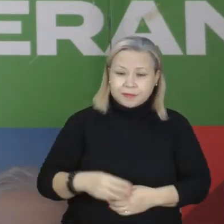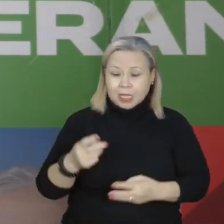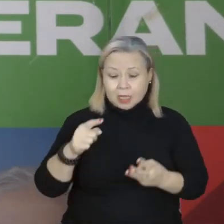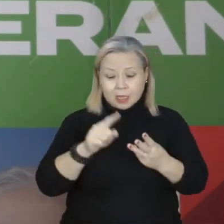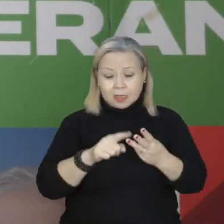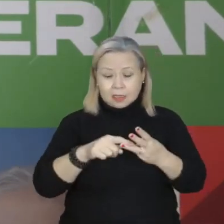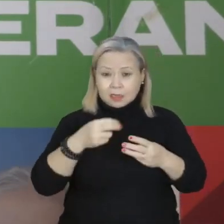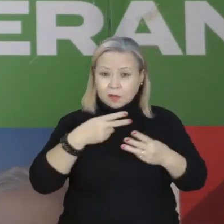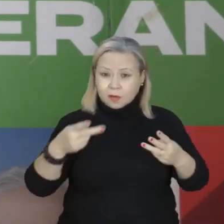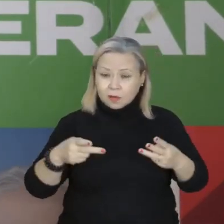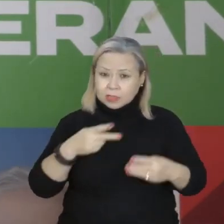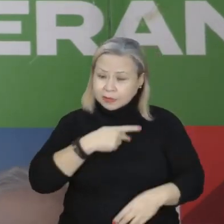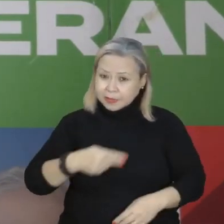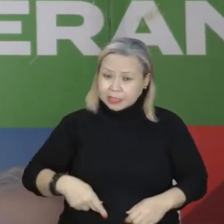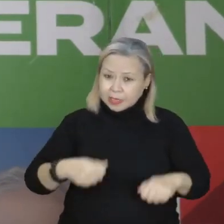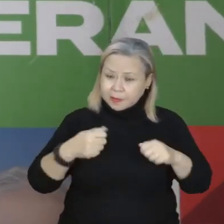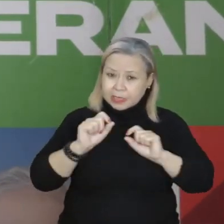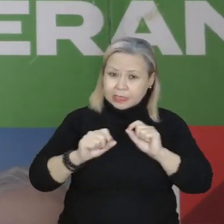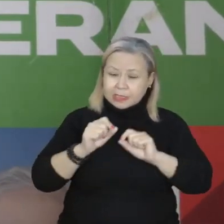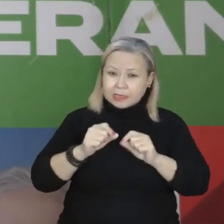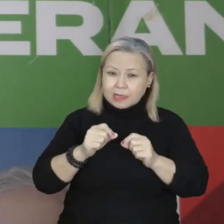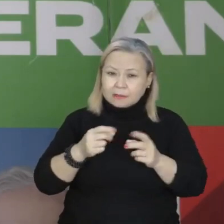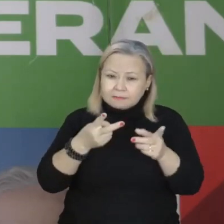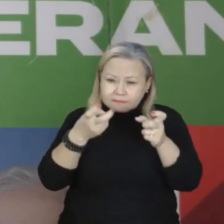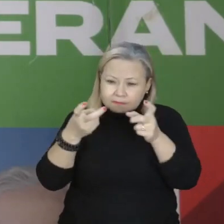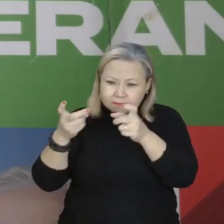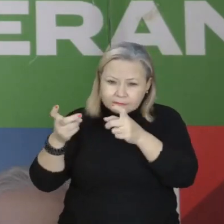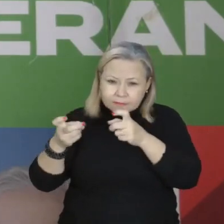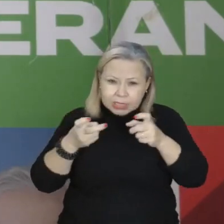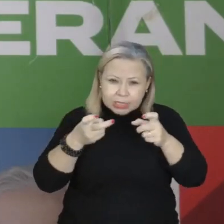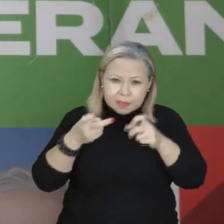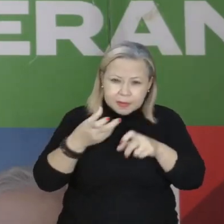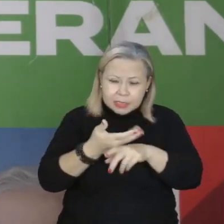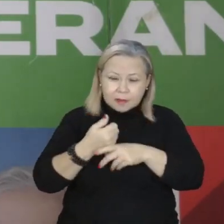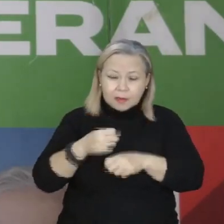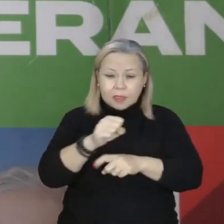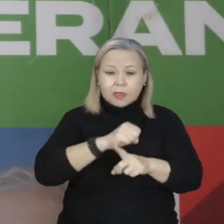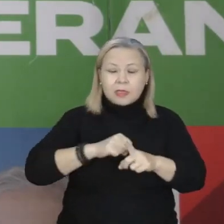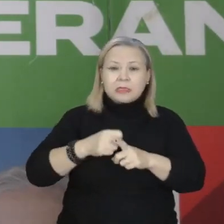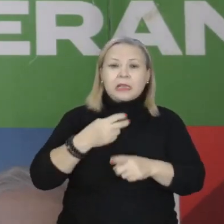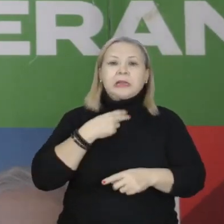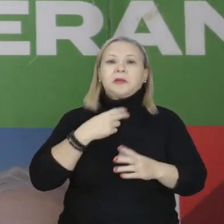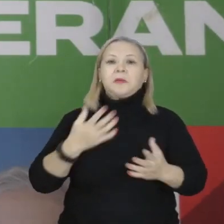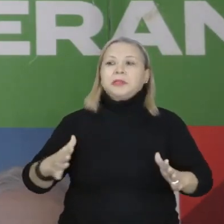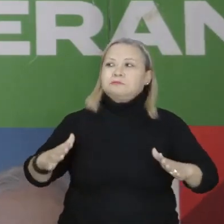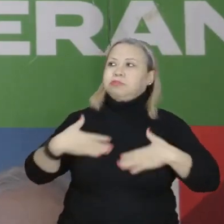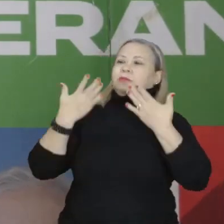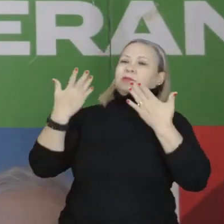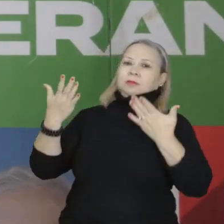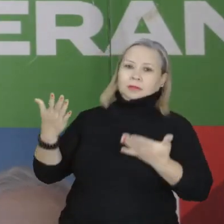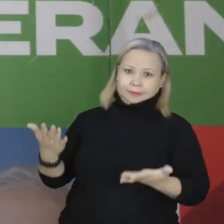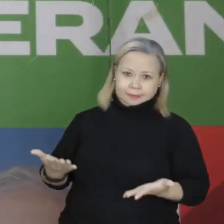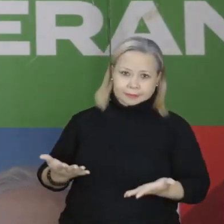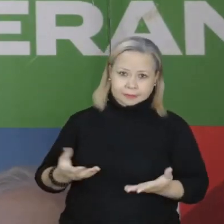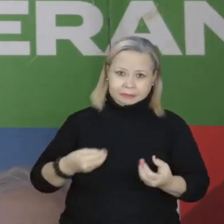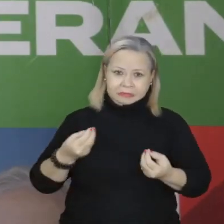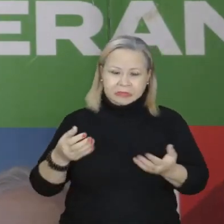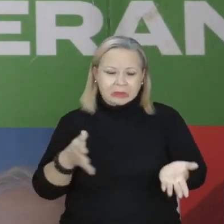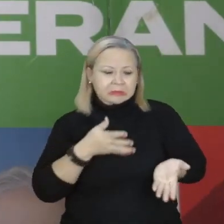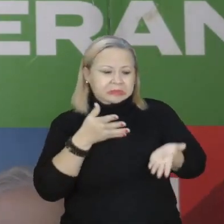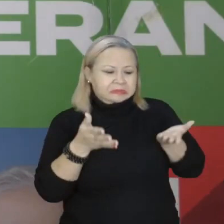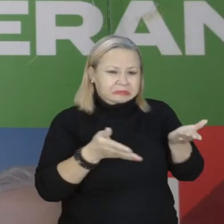esse presidente tem que ter previsibilidade. A sociedade não pode ser pega de surpresa, com